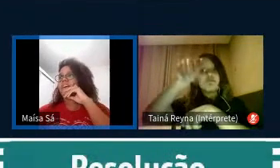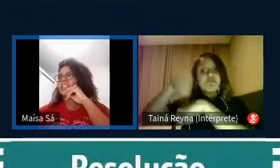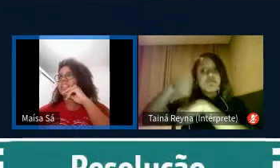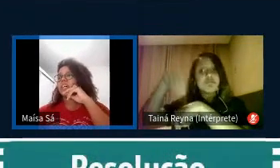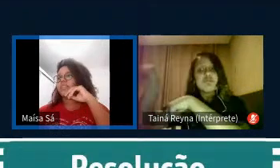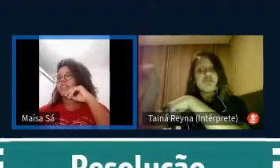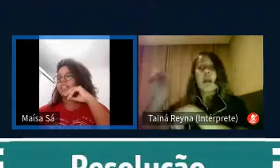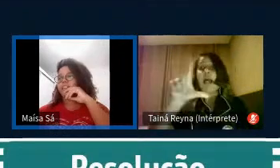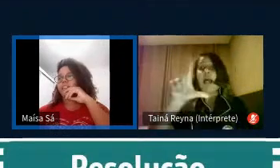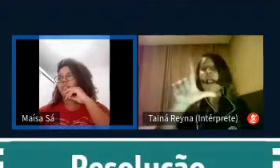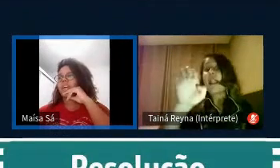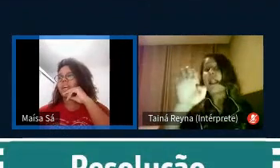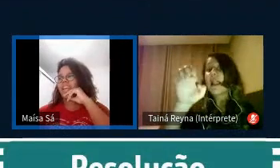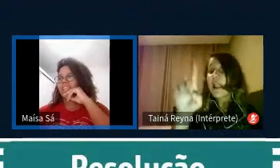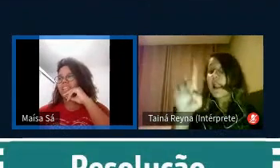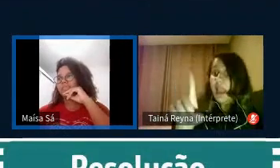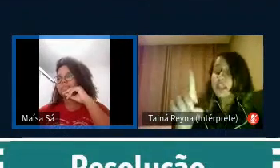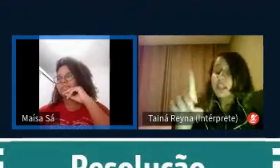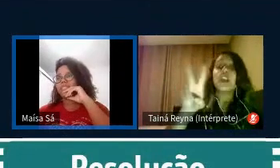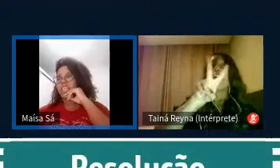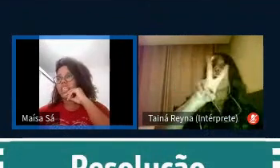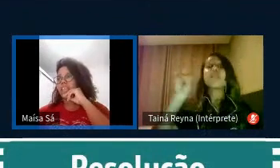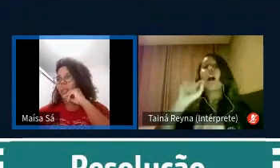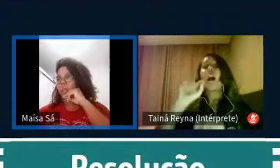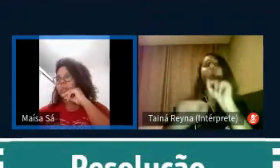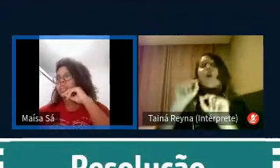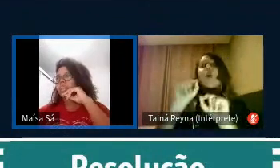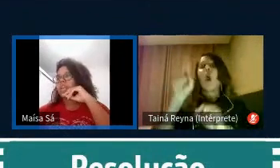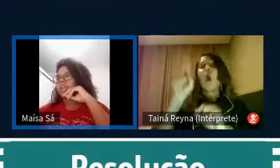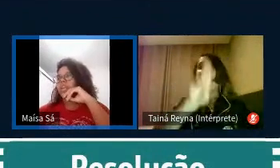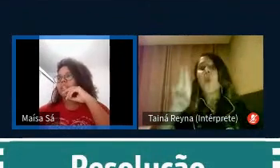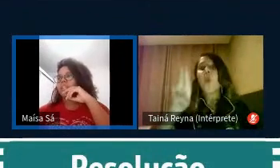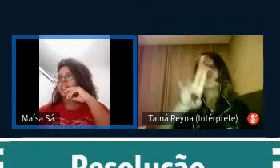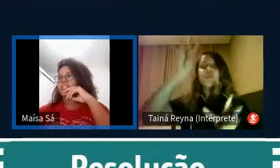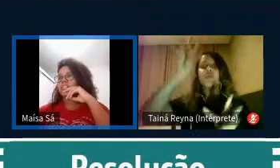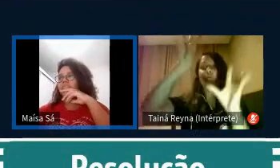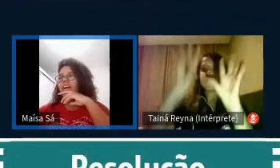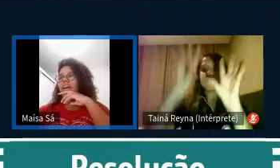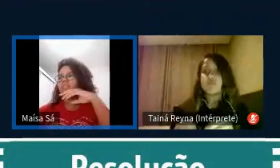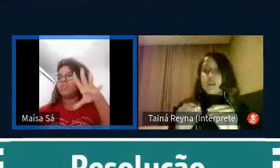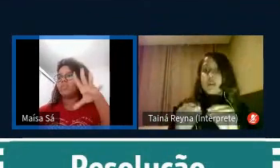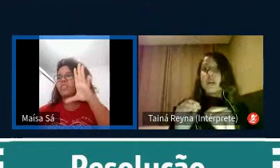estar oferecendo uma queda de tensão. Então, a